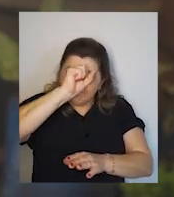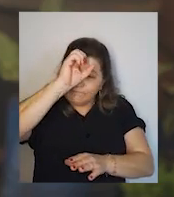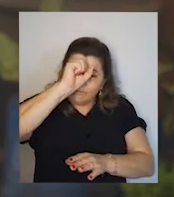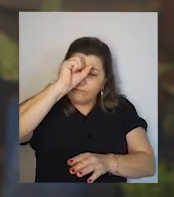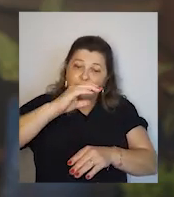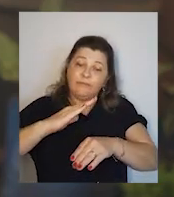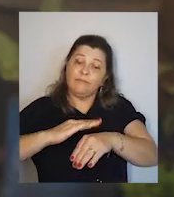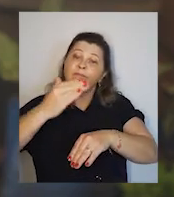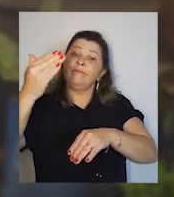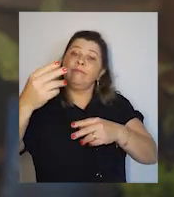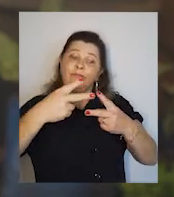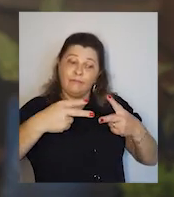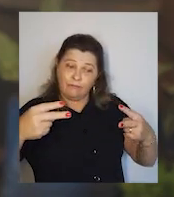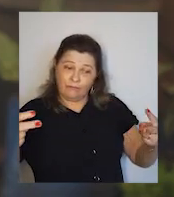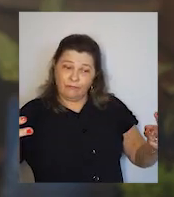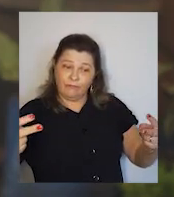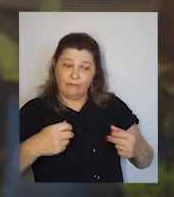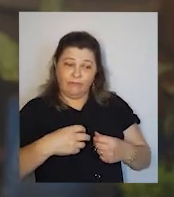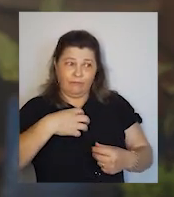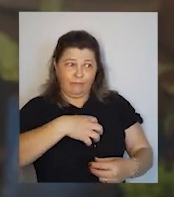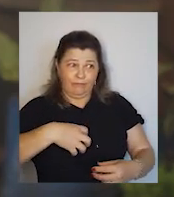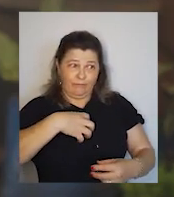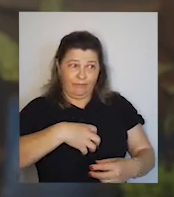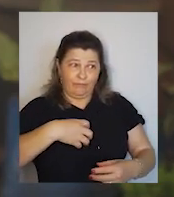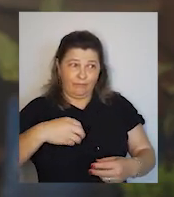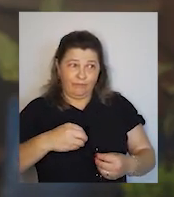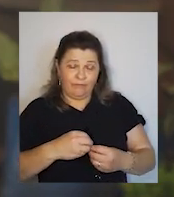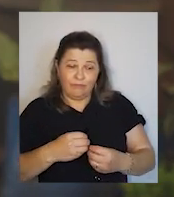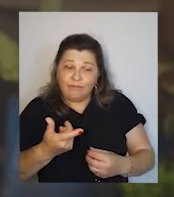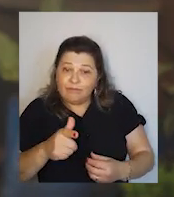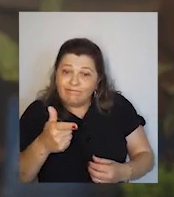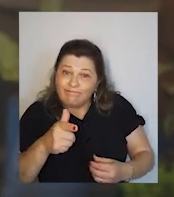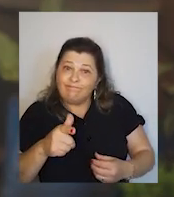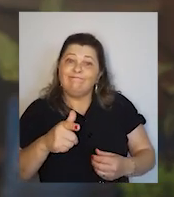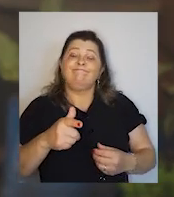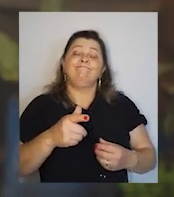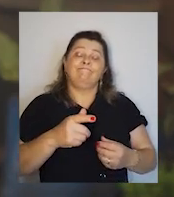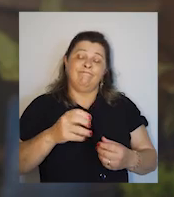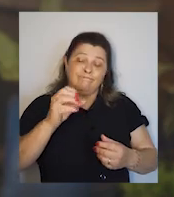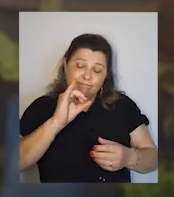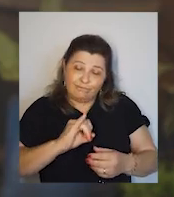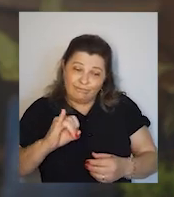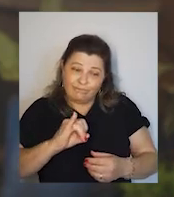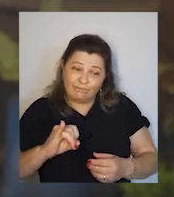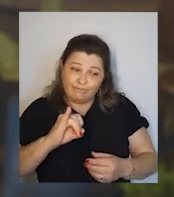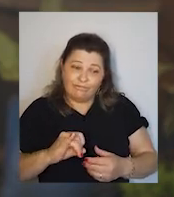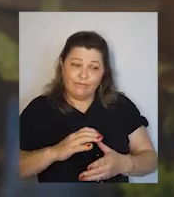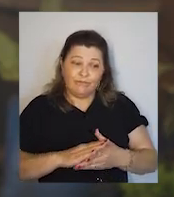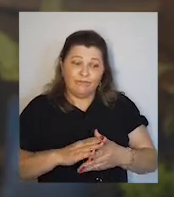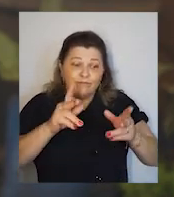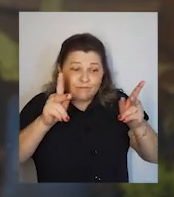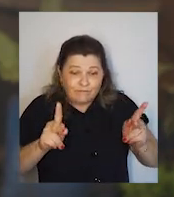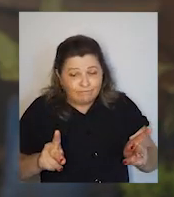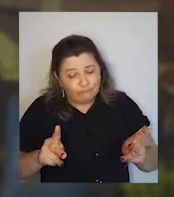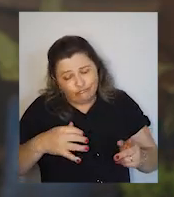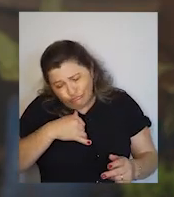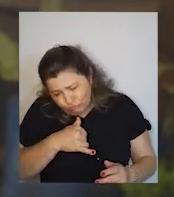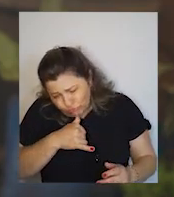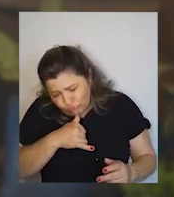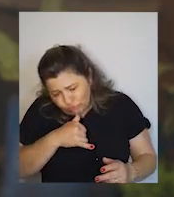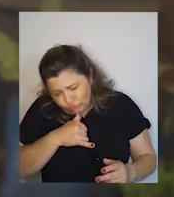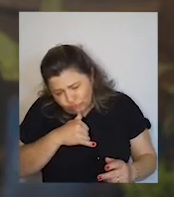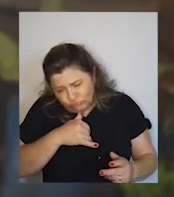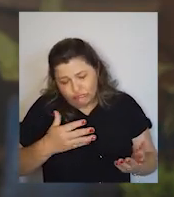mais coisas, né? Eu sinto falta quando uma semana não tem, né? Sente muita falta, né? A pessoa desanima,